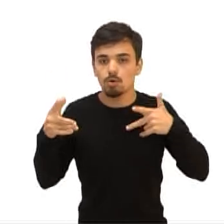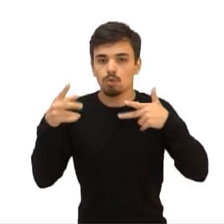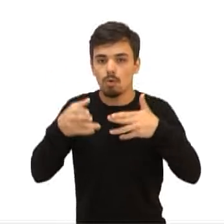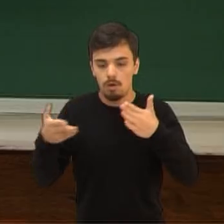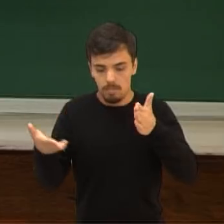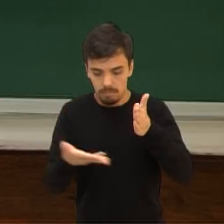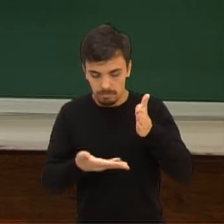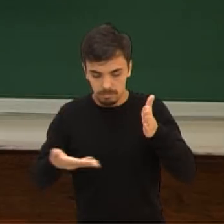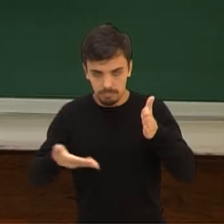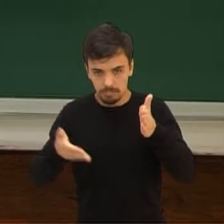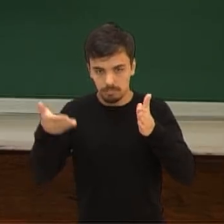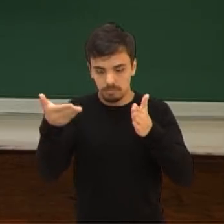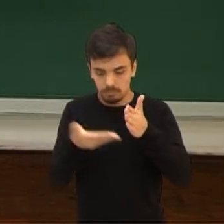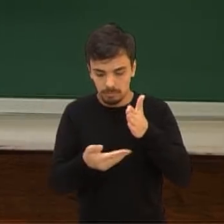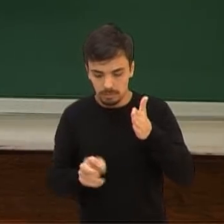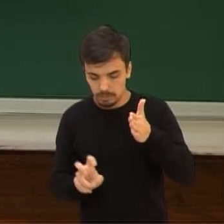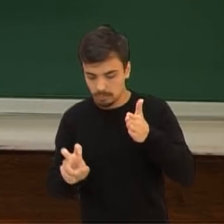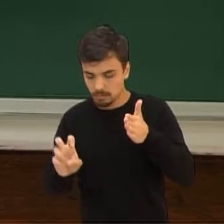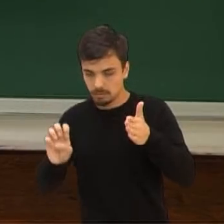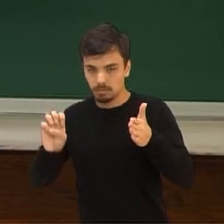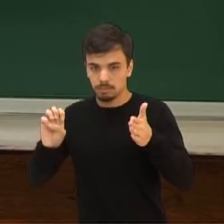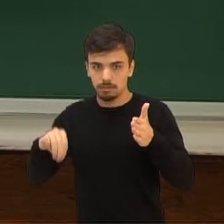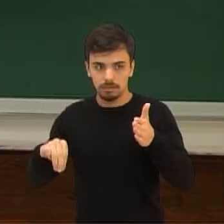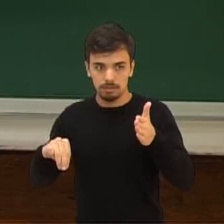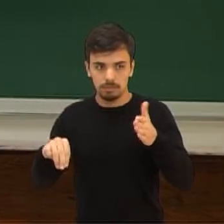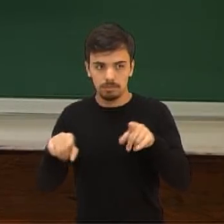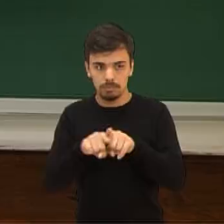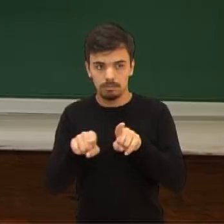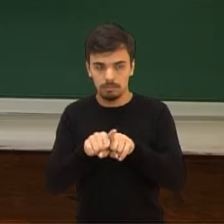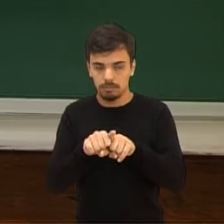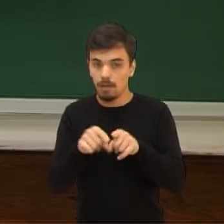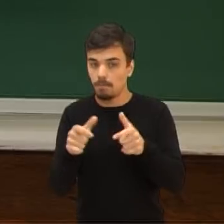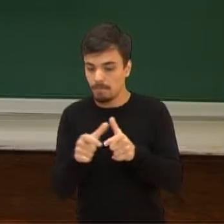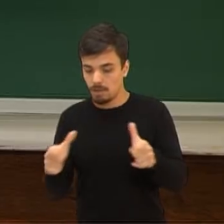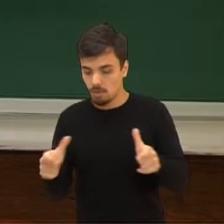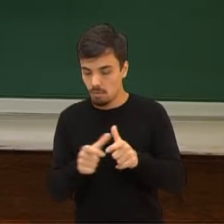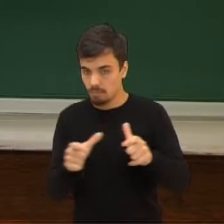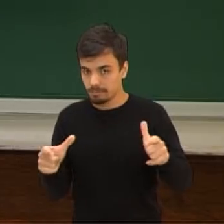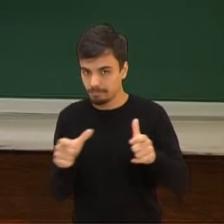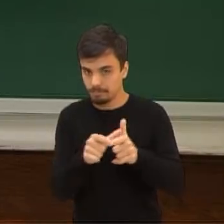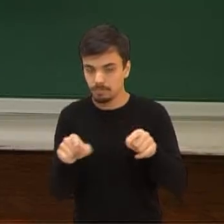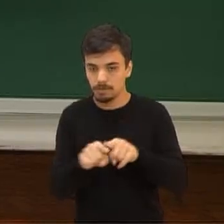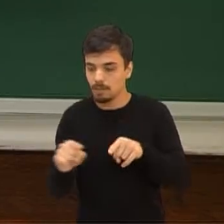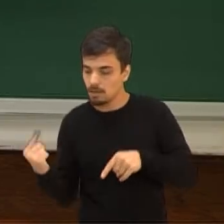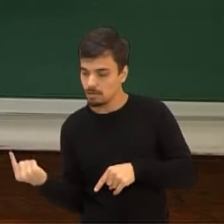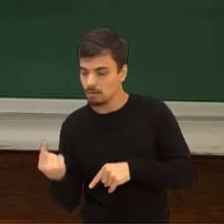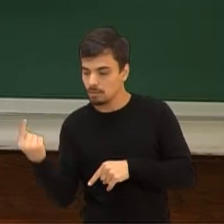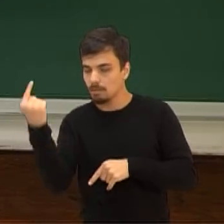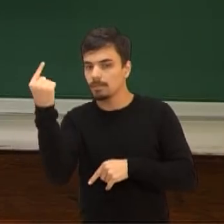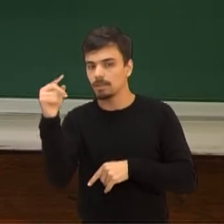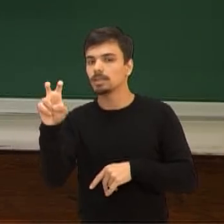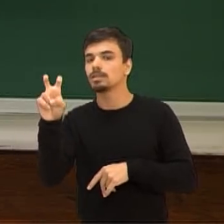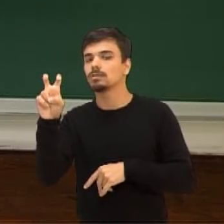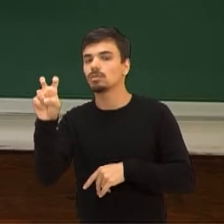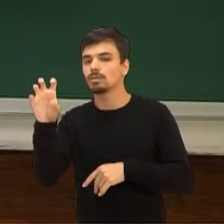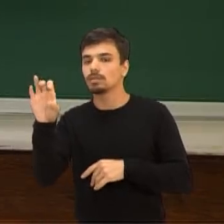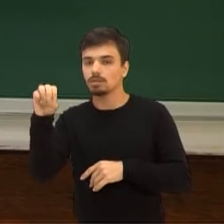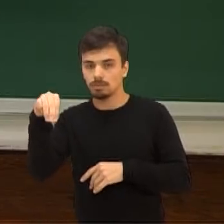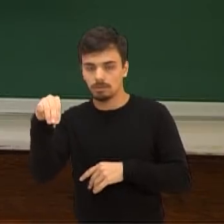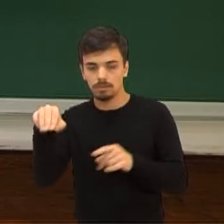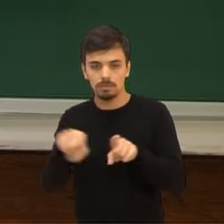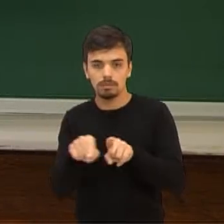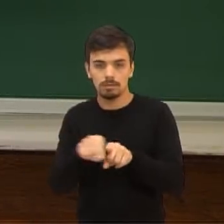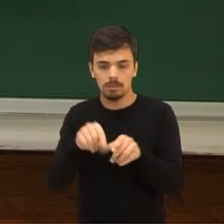base aqui de 5 centímetros, a base maior, a altura de 5 centímetros e